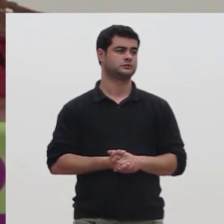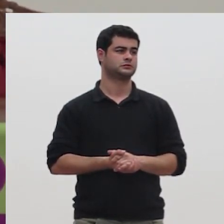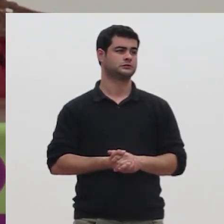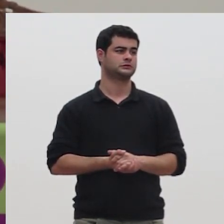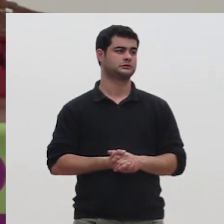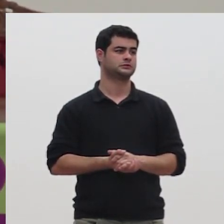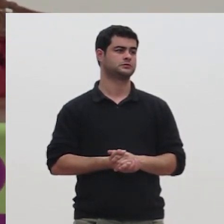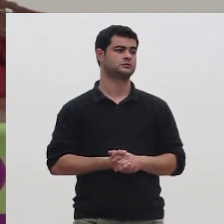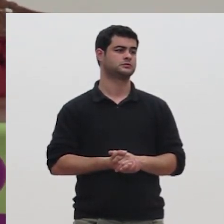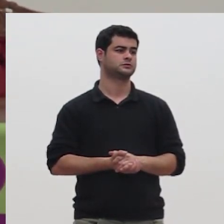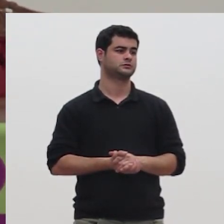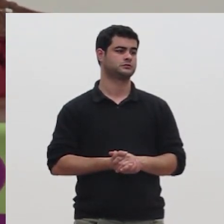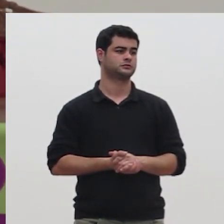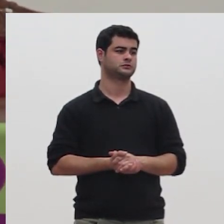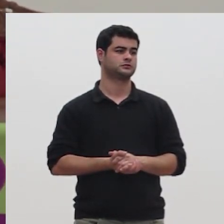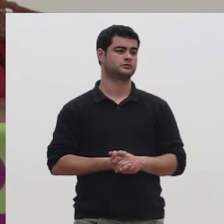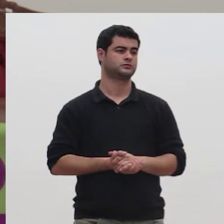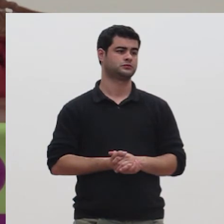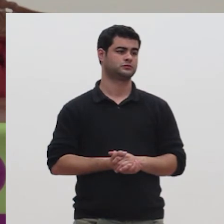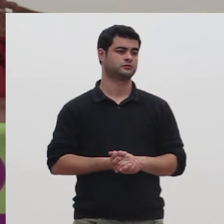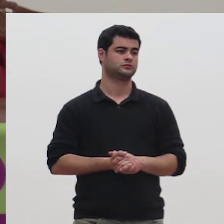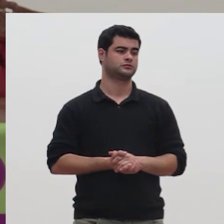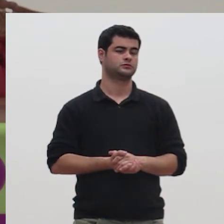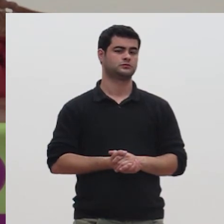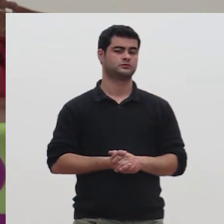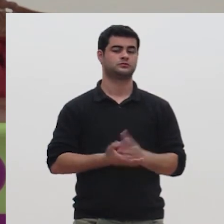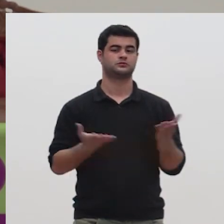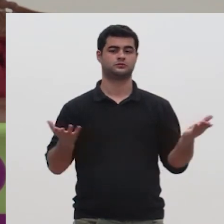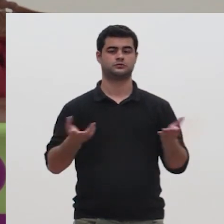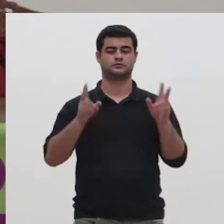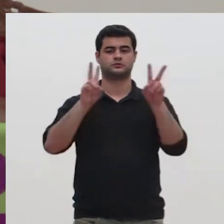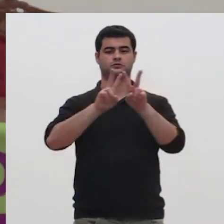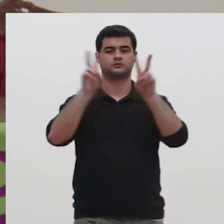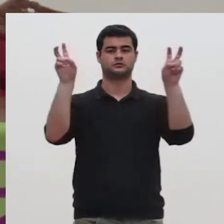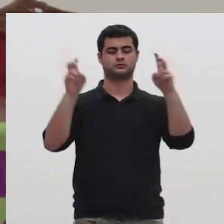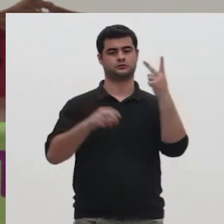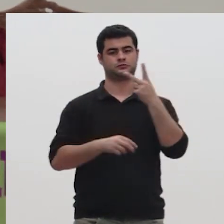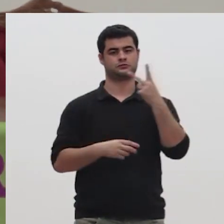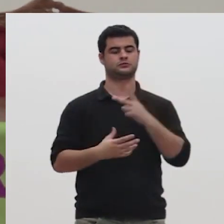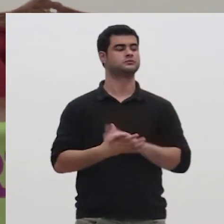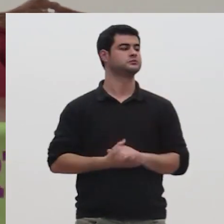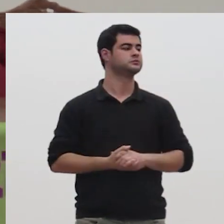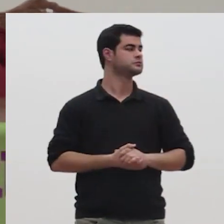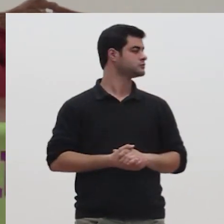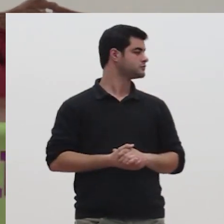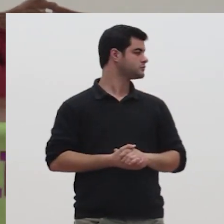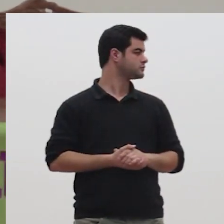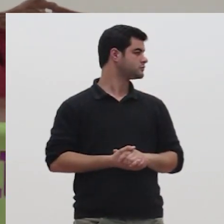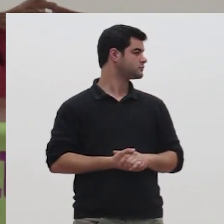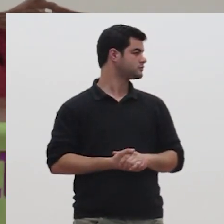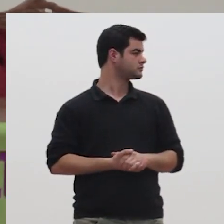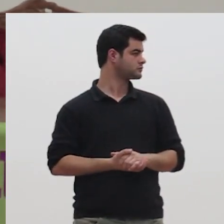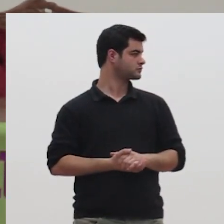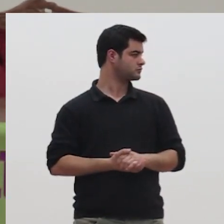Vamos passar para o segundo tema. Vou fazer o sorteio aqui.